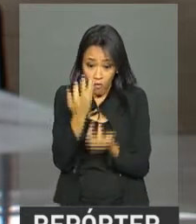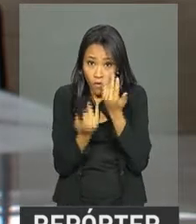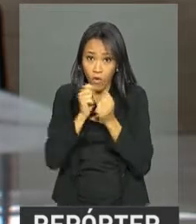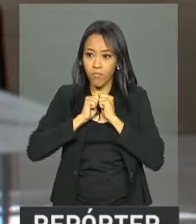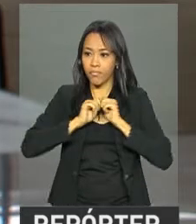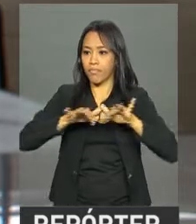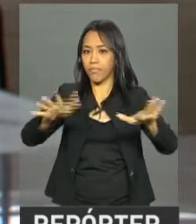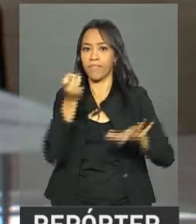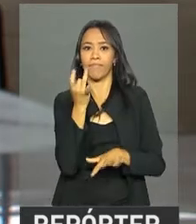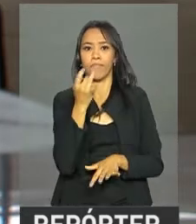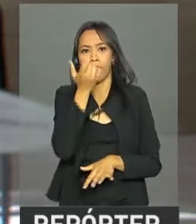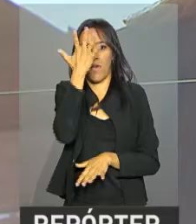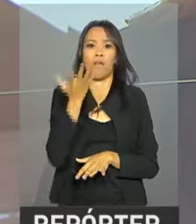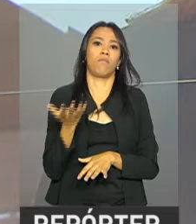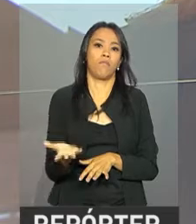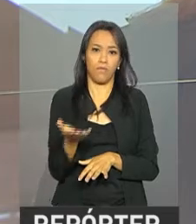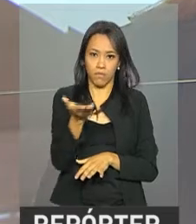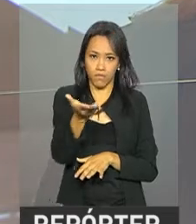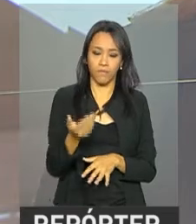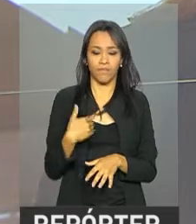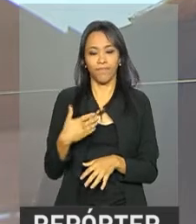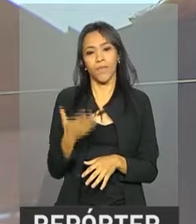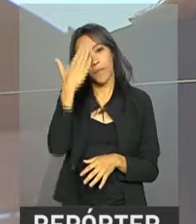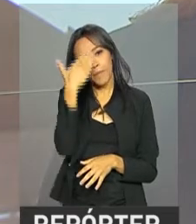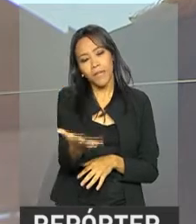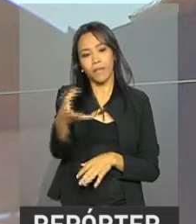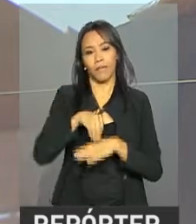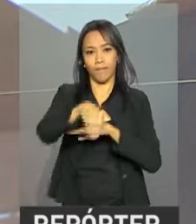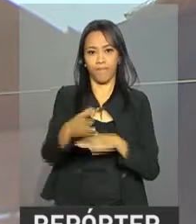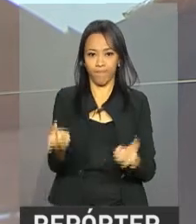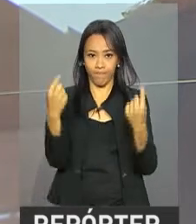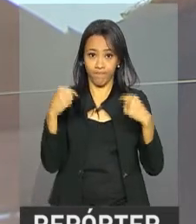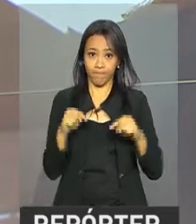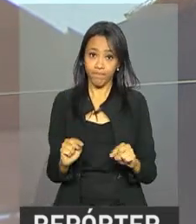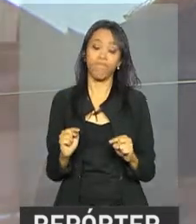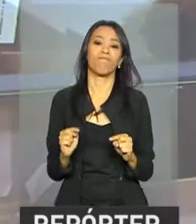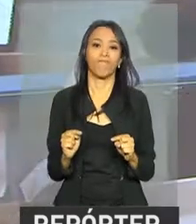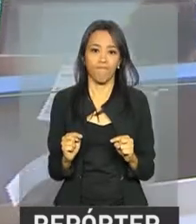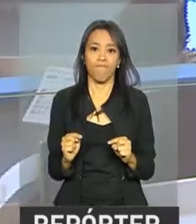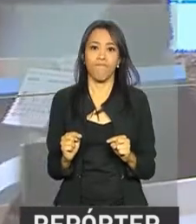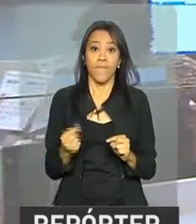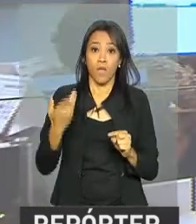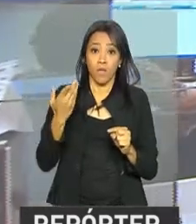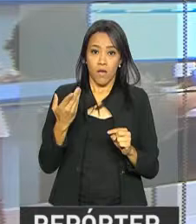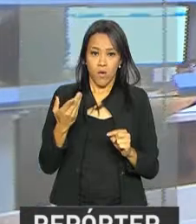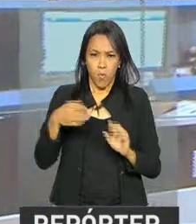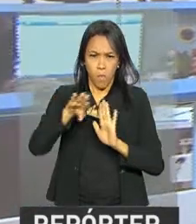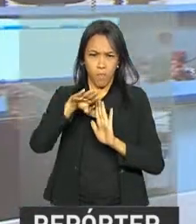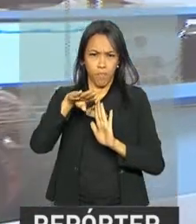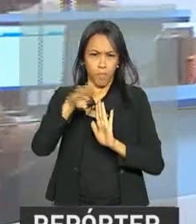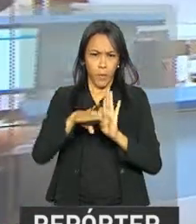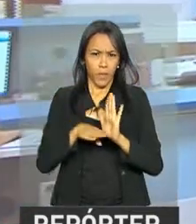facilidade. Volto com você no estúdio, Leandro. Tá ok, Gabriela. Obrigado pelas suas informações aí do Palácio Planalto. E o programa gerador